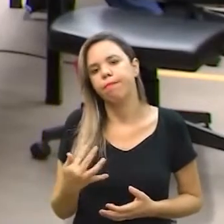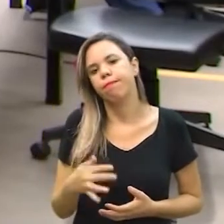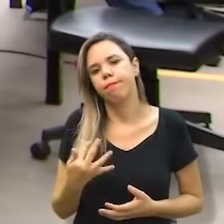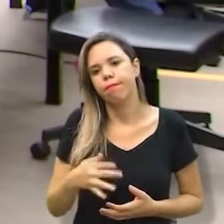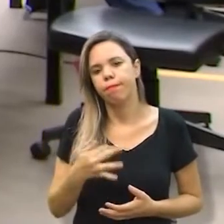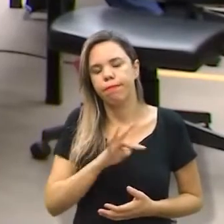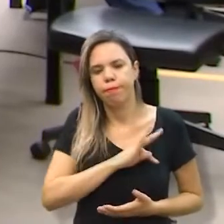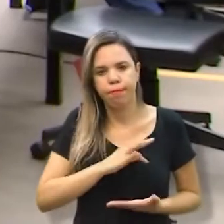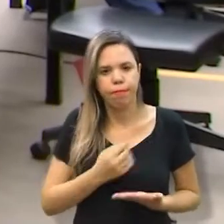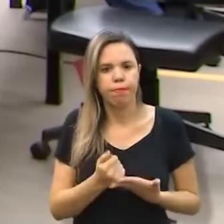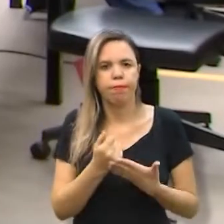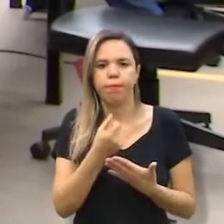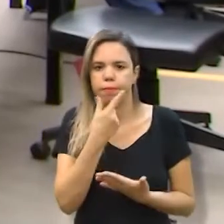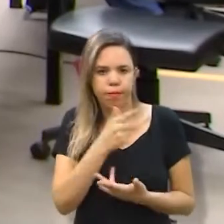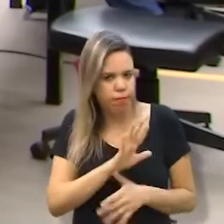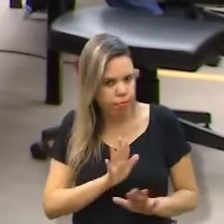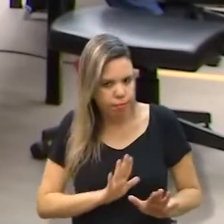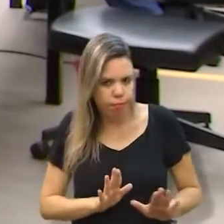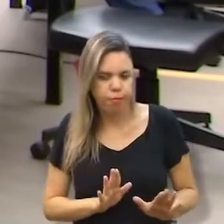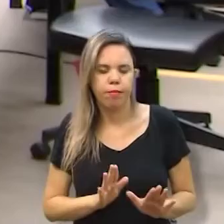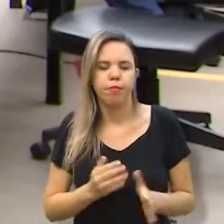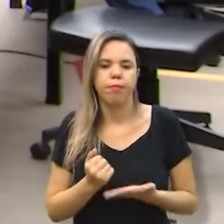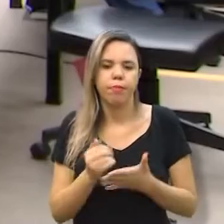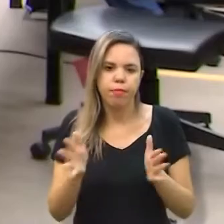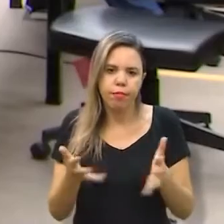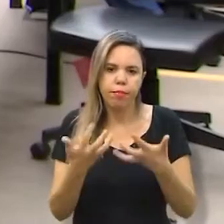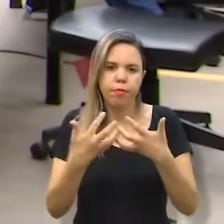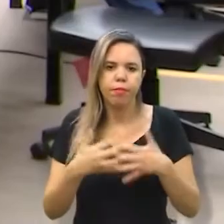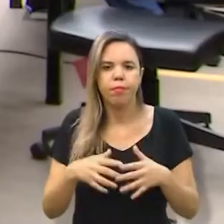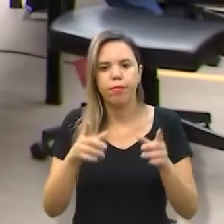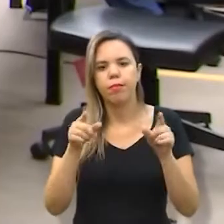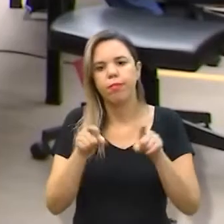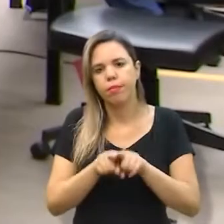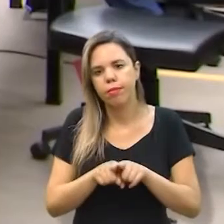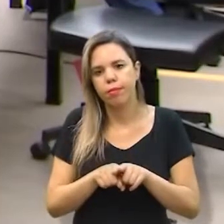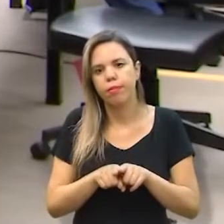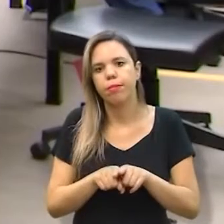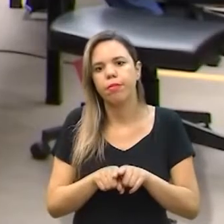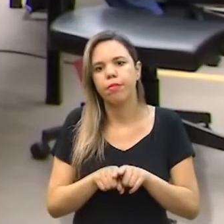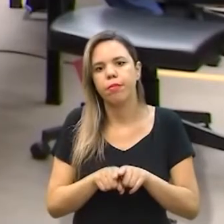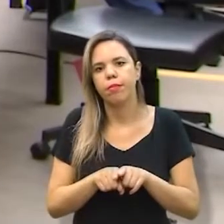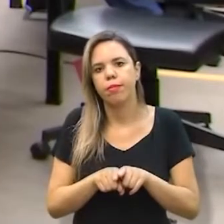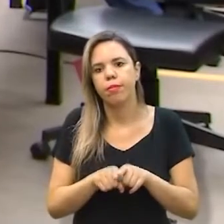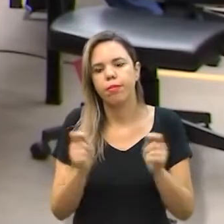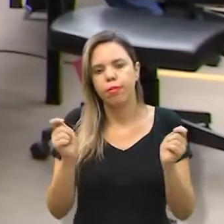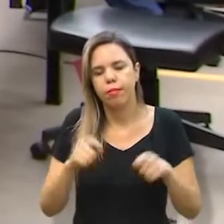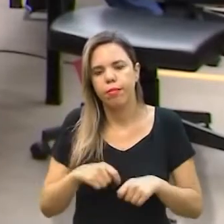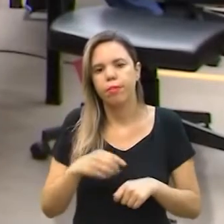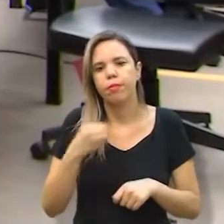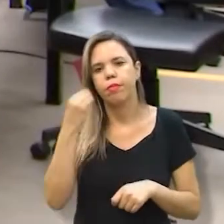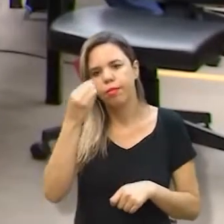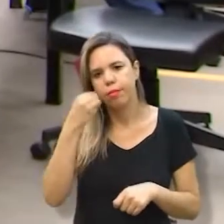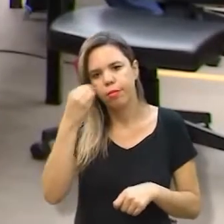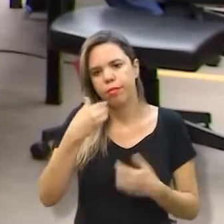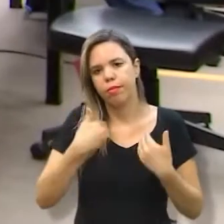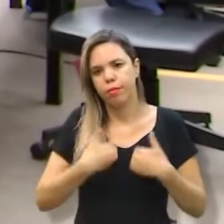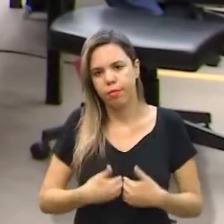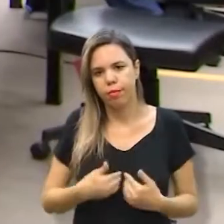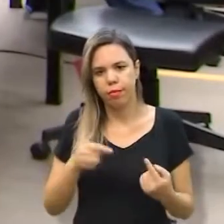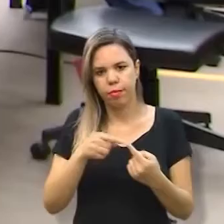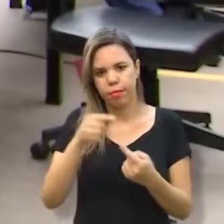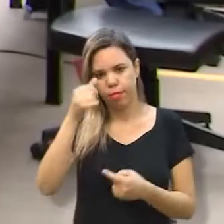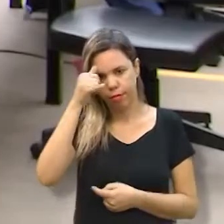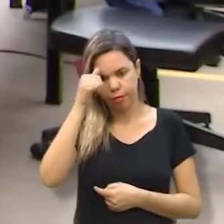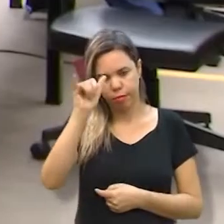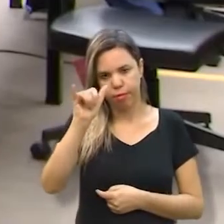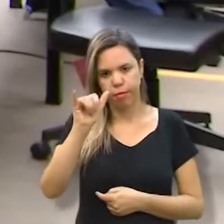da dor, técnicas não farmacológicas, então, e também de empoderamento sobre o conhecimento do corpo, no